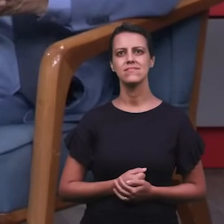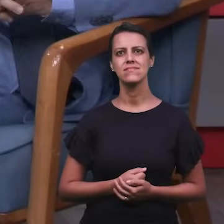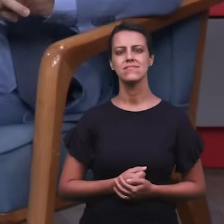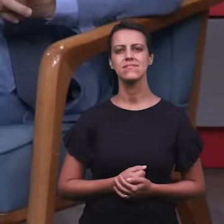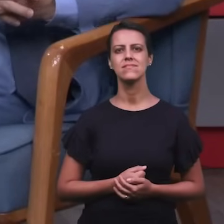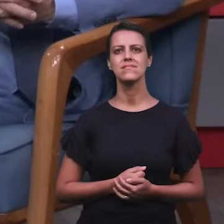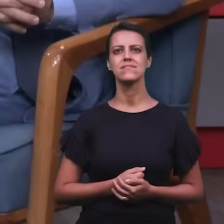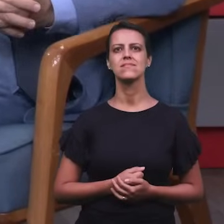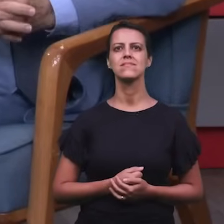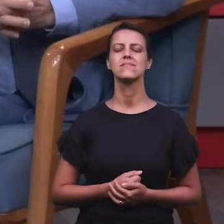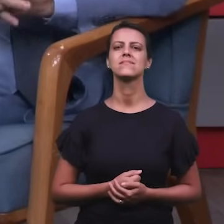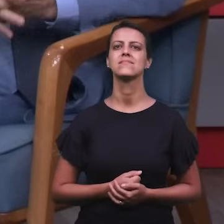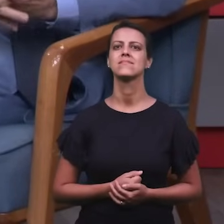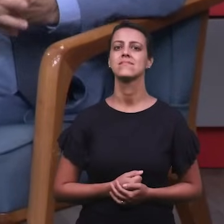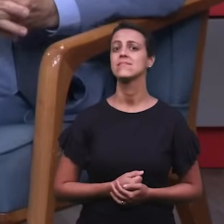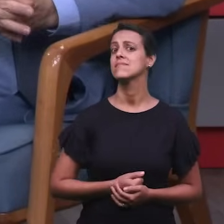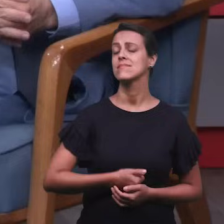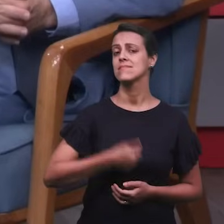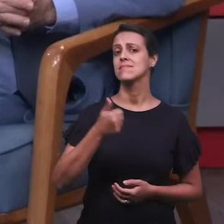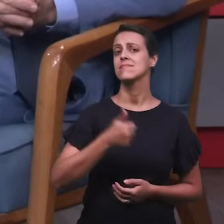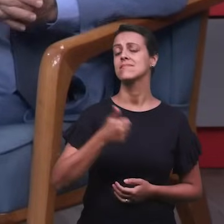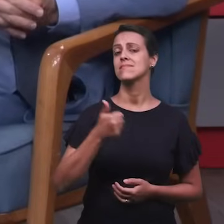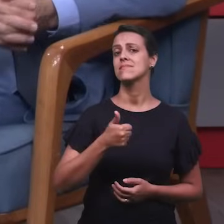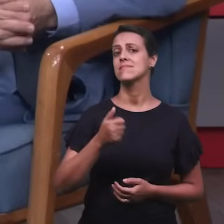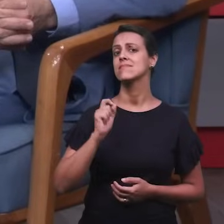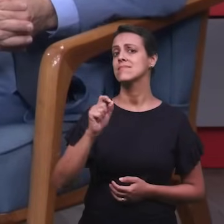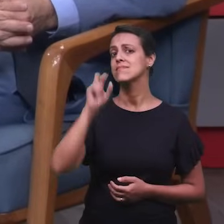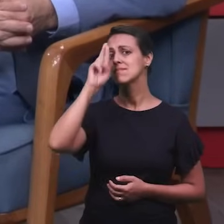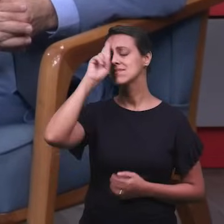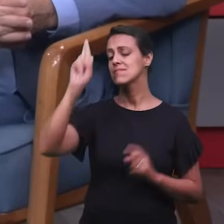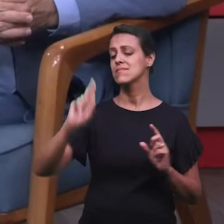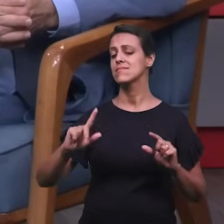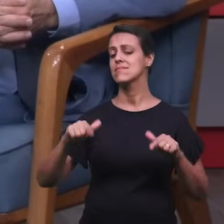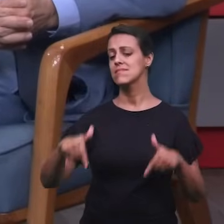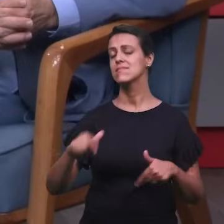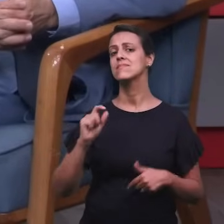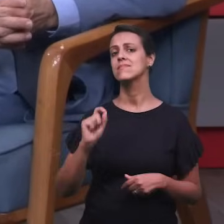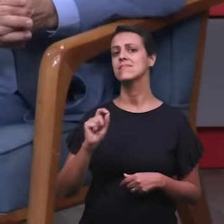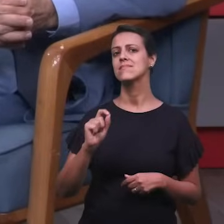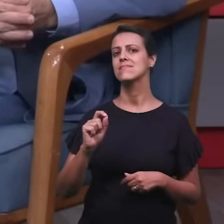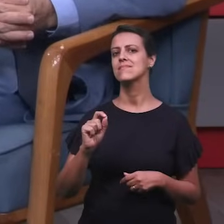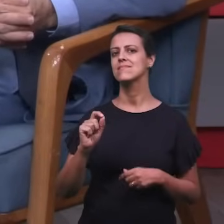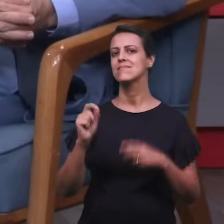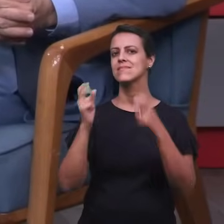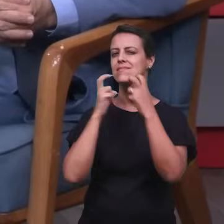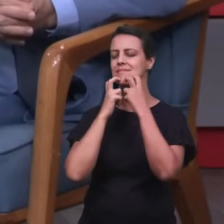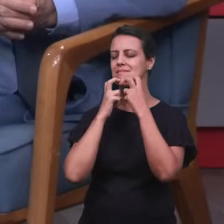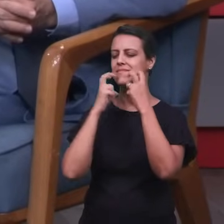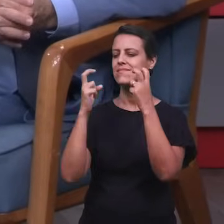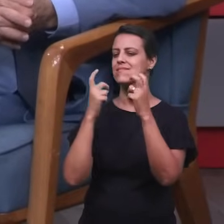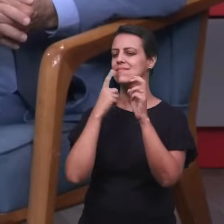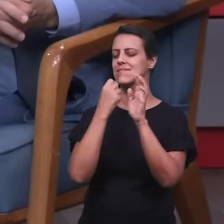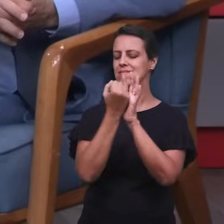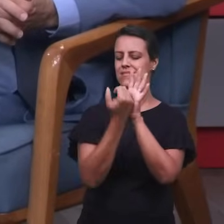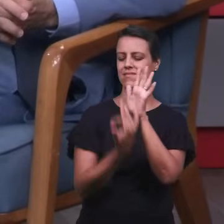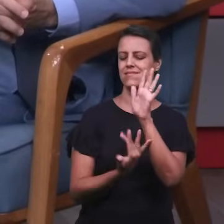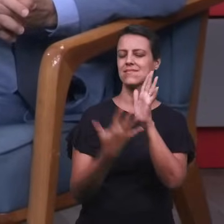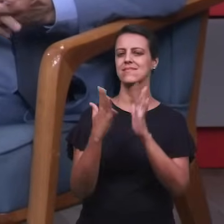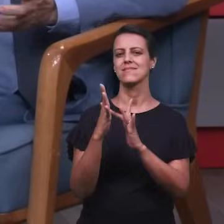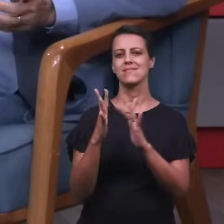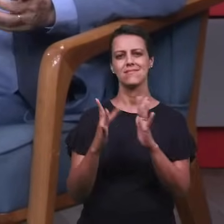A primeira coisa que o Senhor fez conosco, o que foi? Clamor pelo sangue de